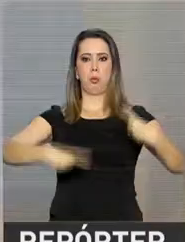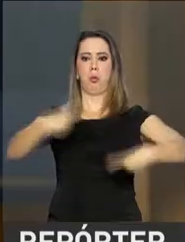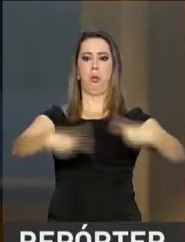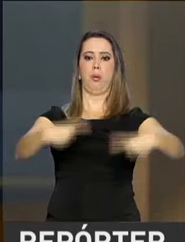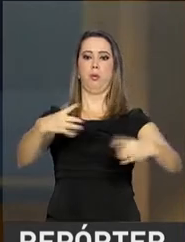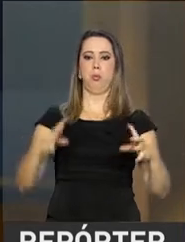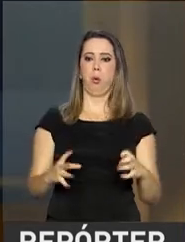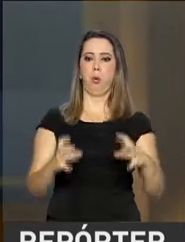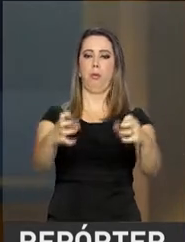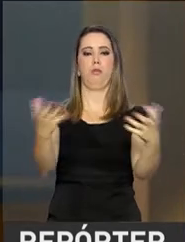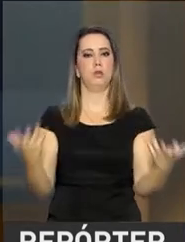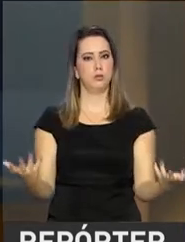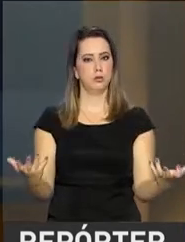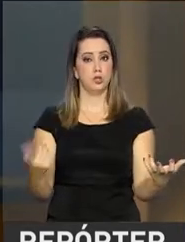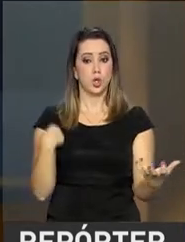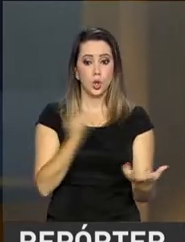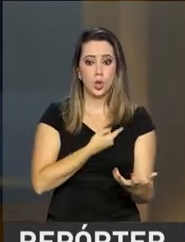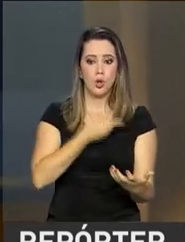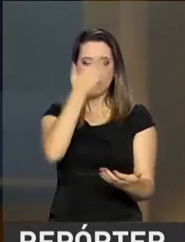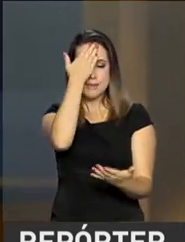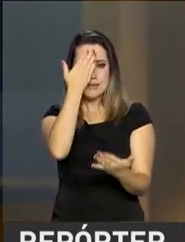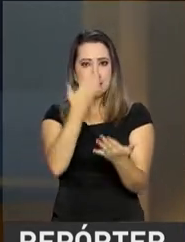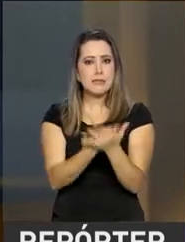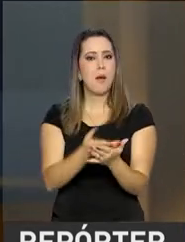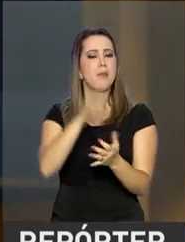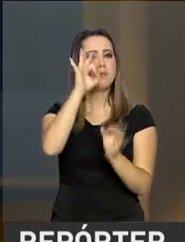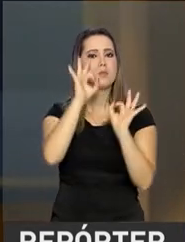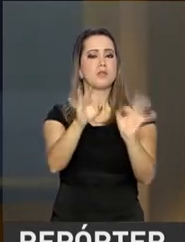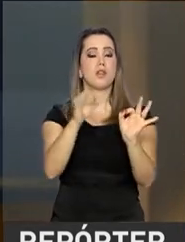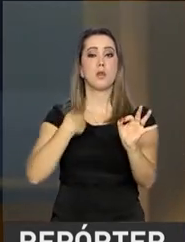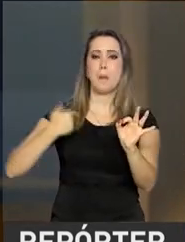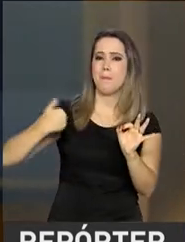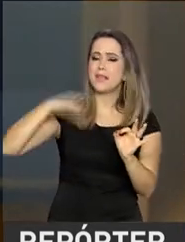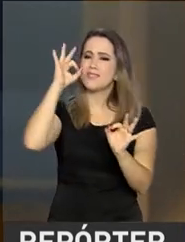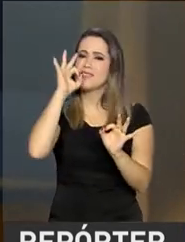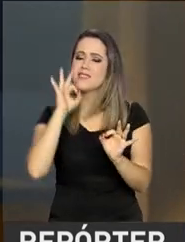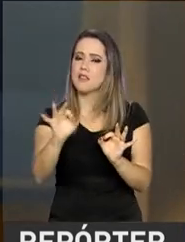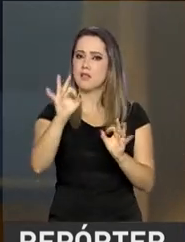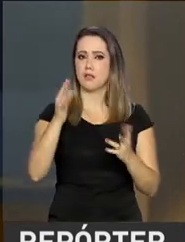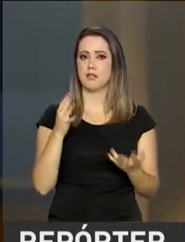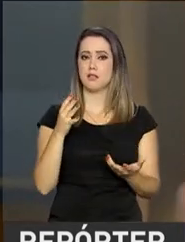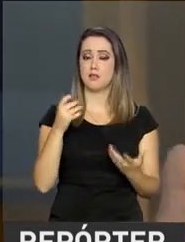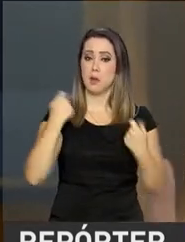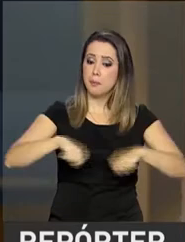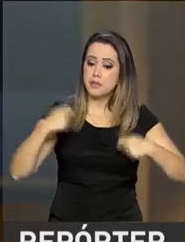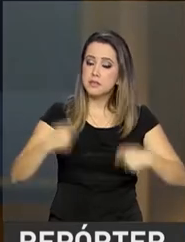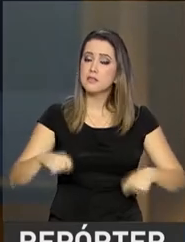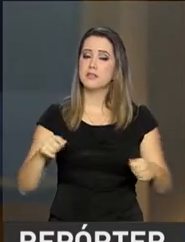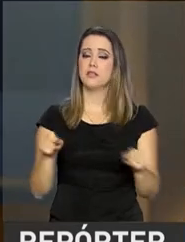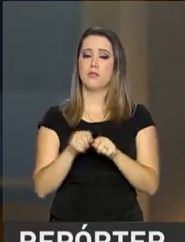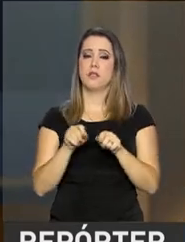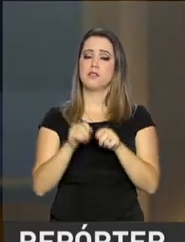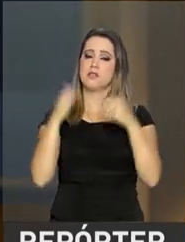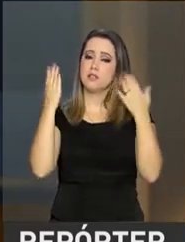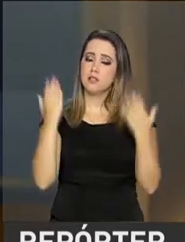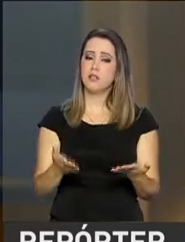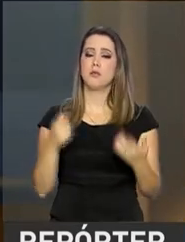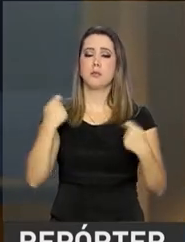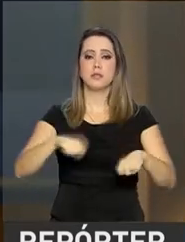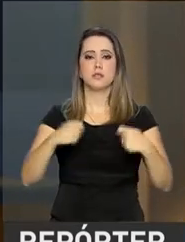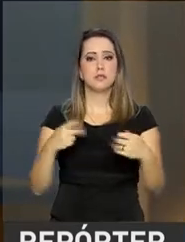essa se nós estamos fazendo isso que nós sabemos temos a mais absoluta certeza de que isto é